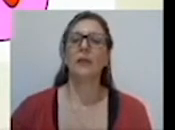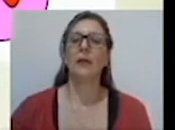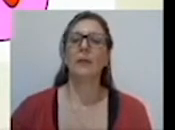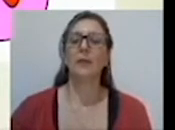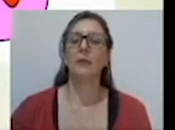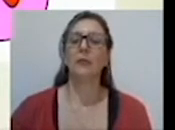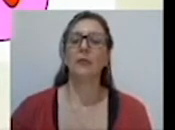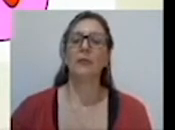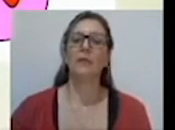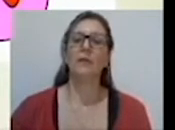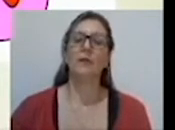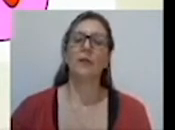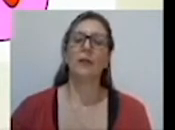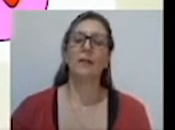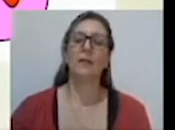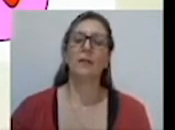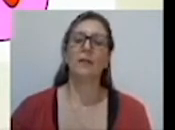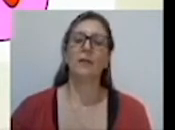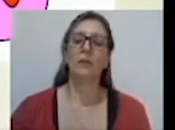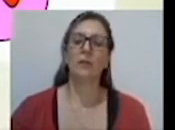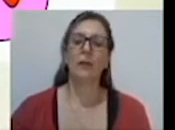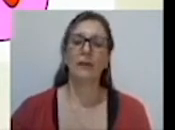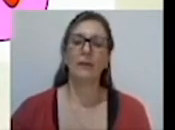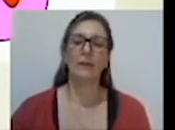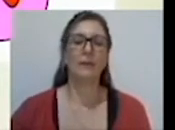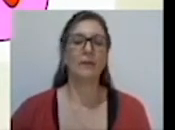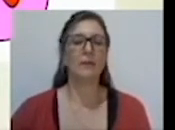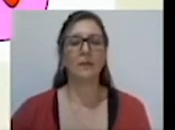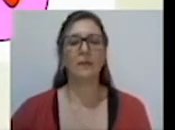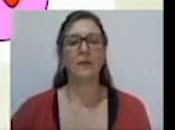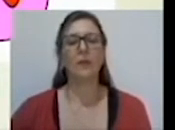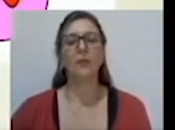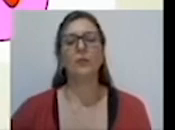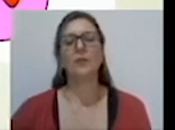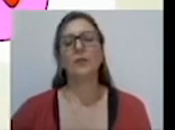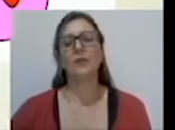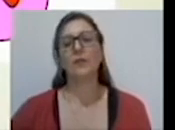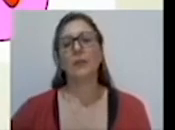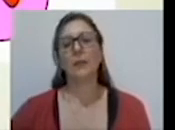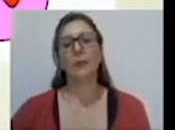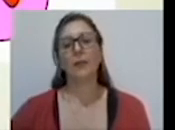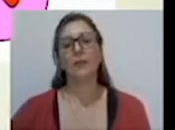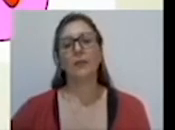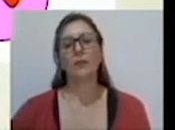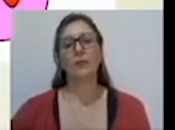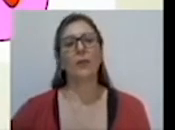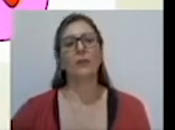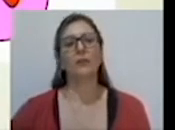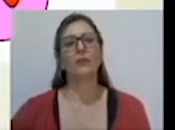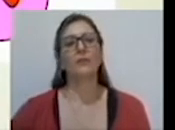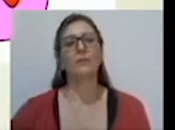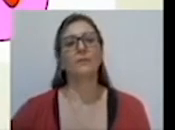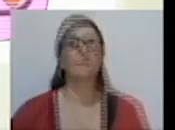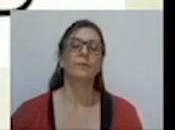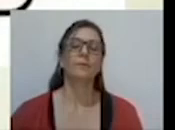da abertura da válvula atrioventricular, e assim o ciclo se repete